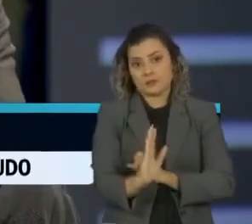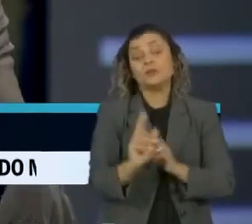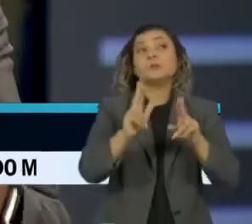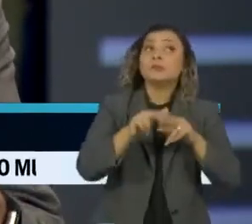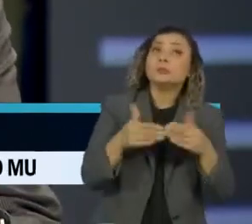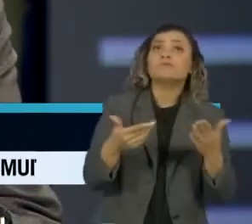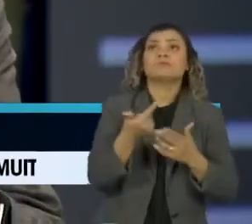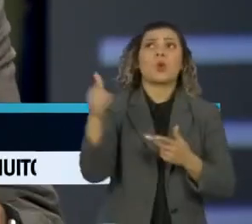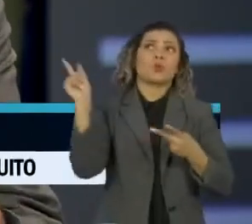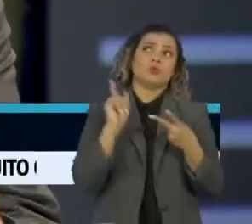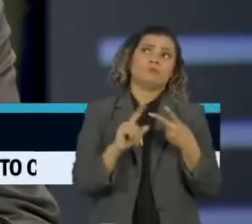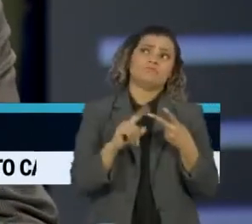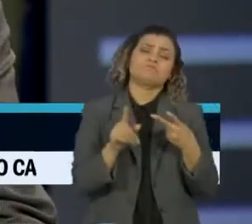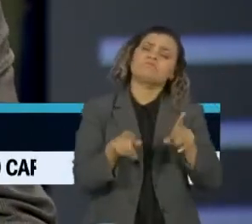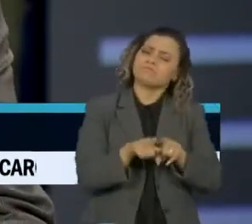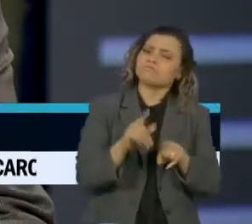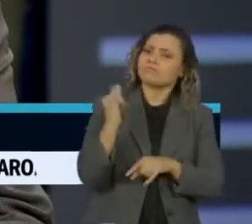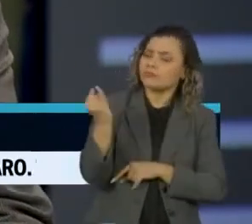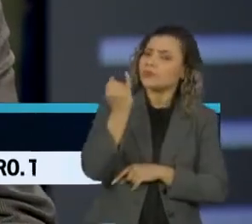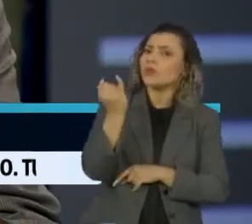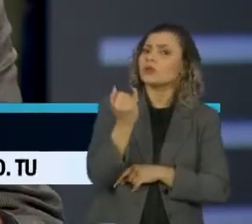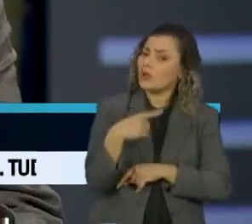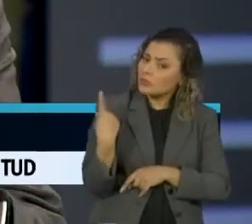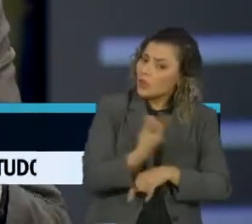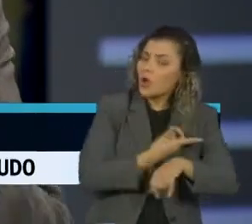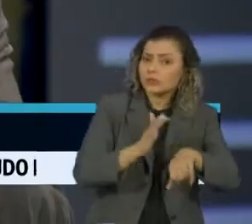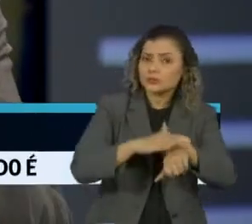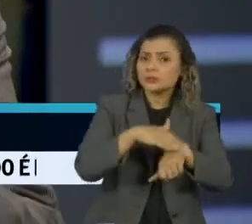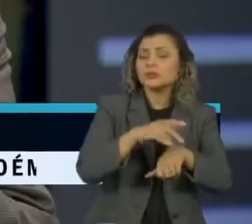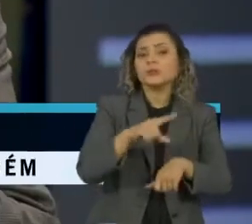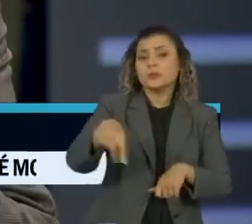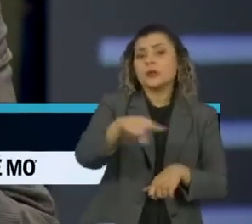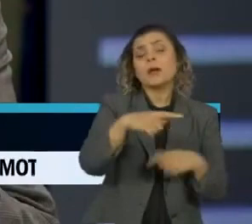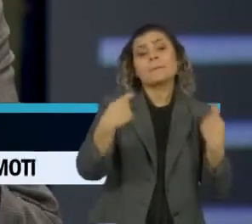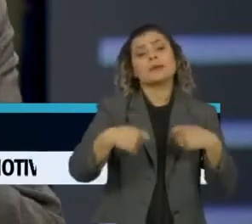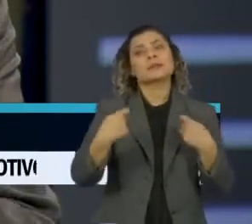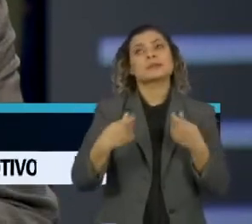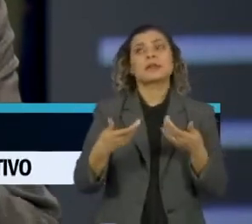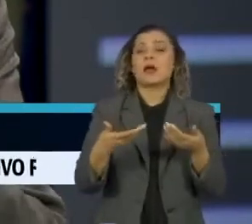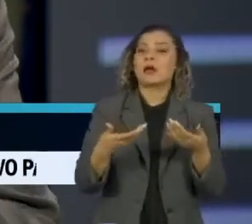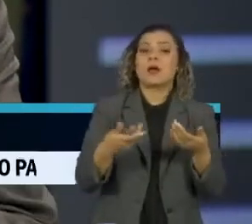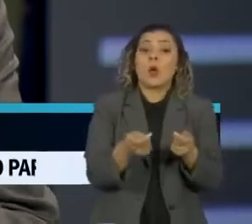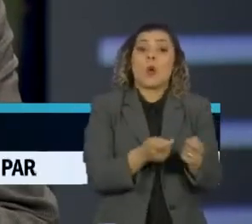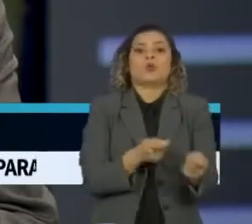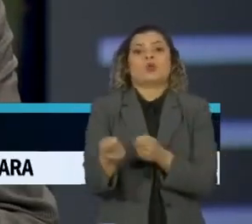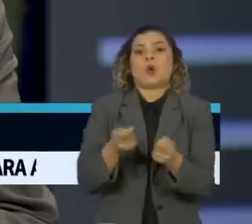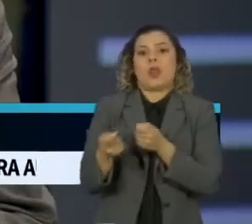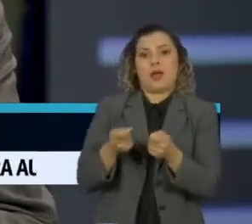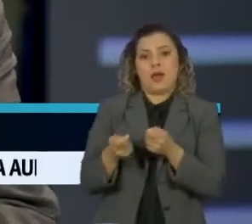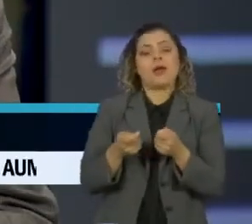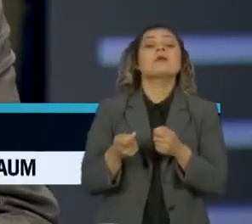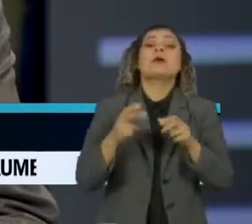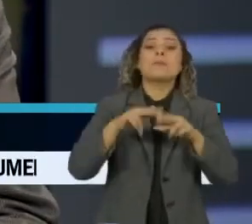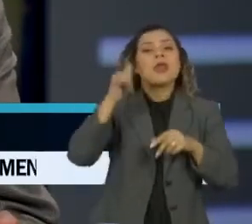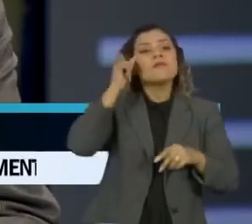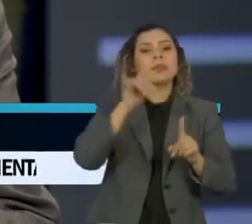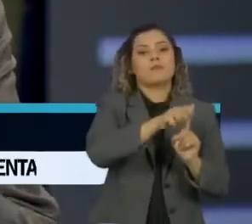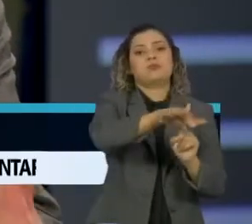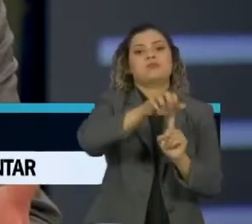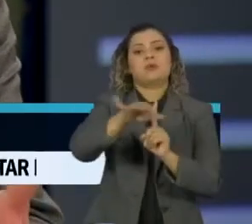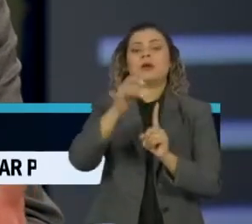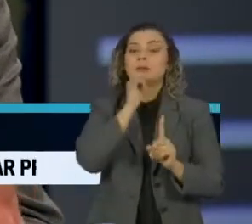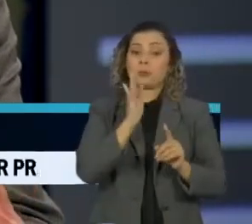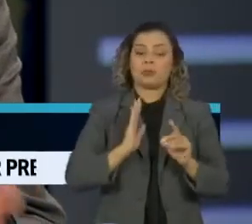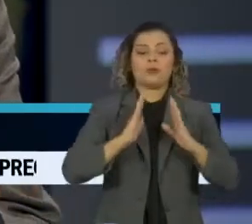é a importância de você usar barreiras contra a transmissão do vírus. No início se